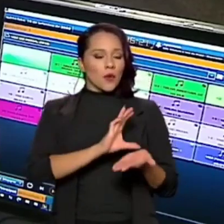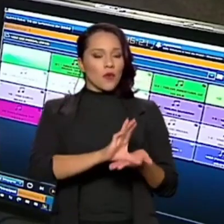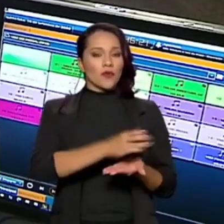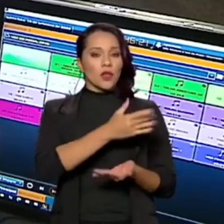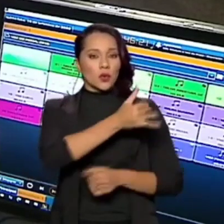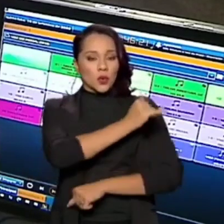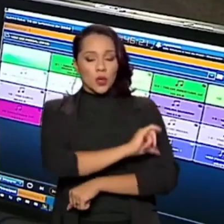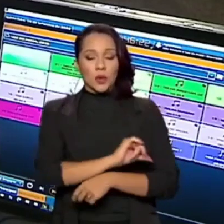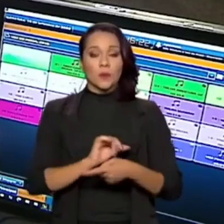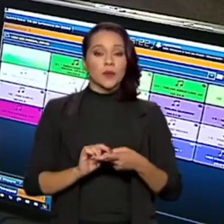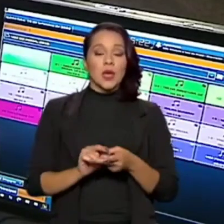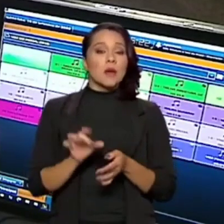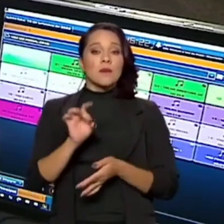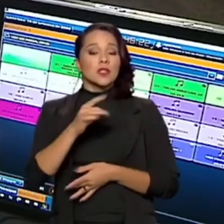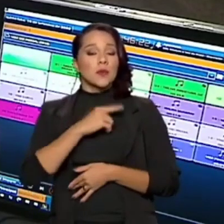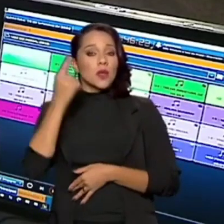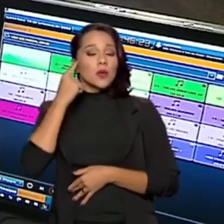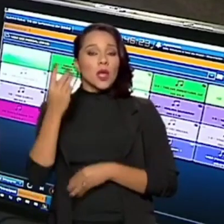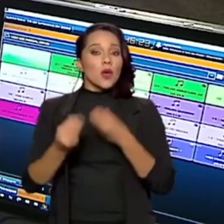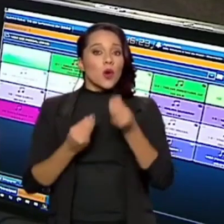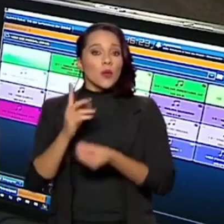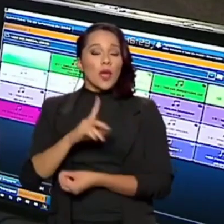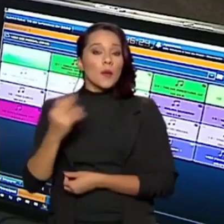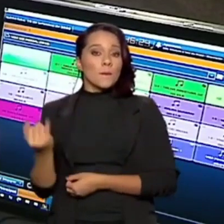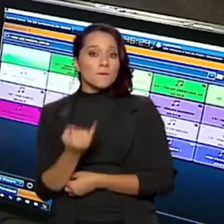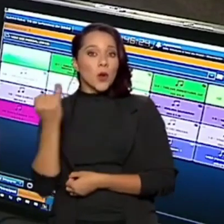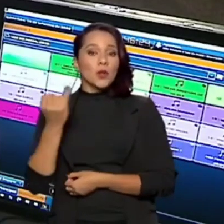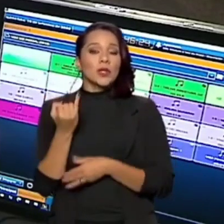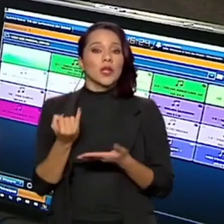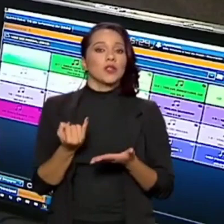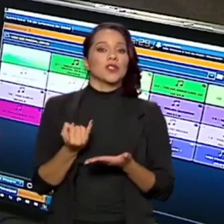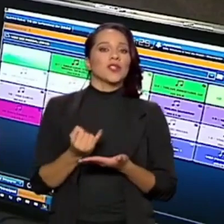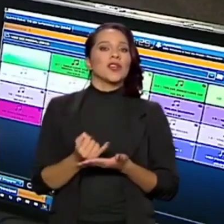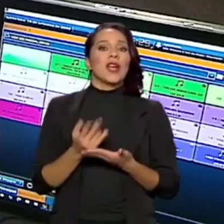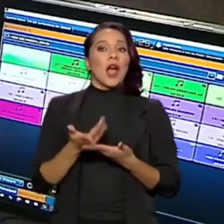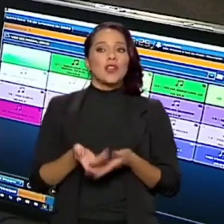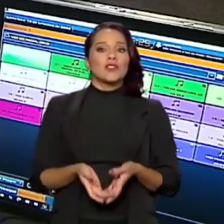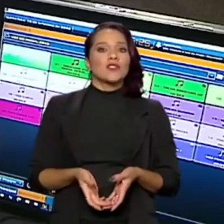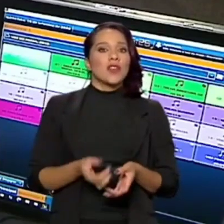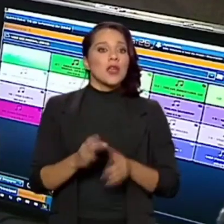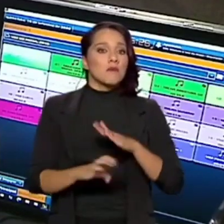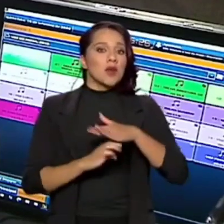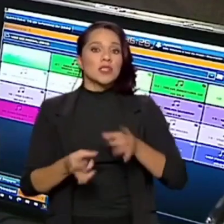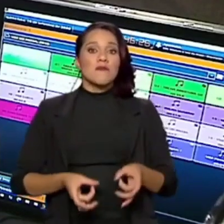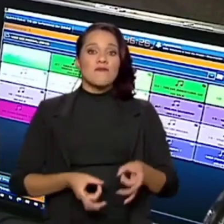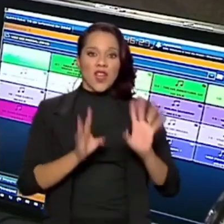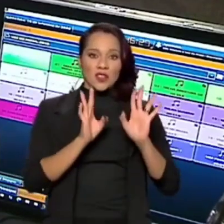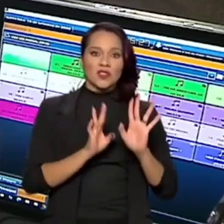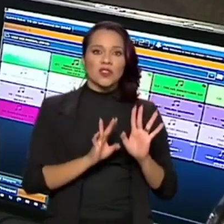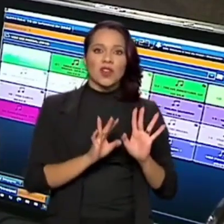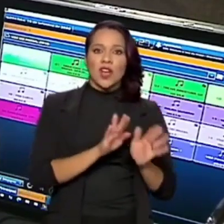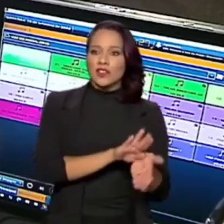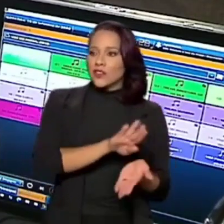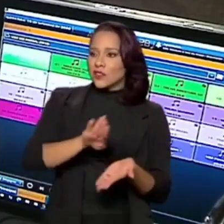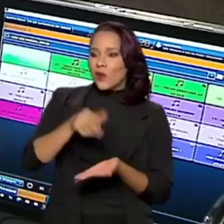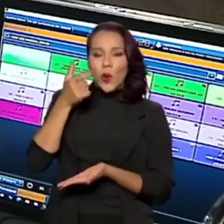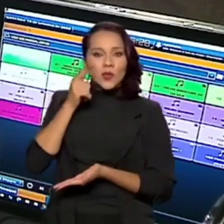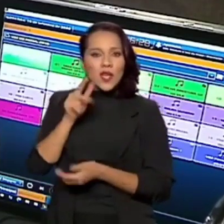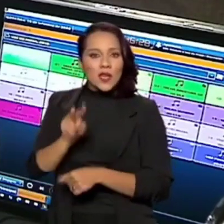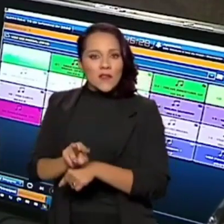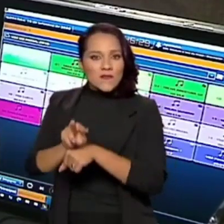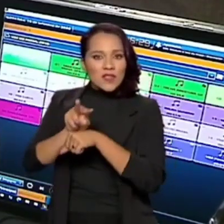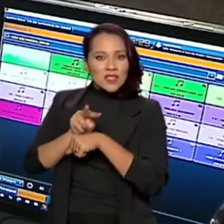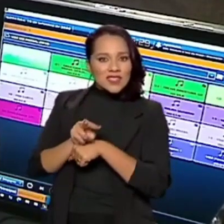o governo federal, mas para dar uma ideia de como é importante, como nós vendendo uma empresa dessa, nós acabamos do outro lado conseguindo